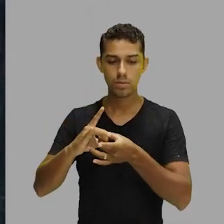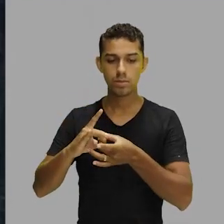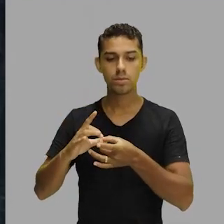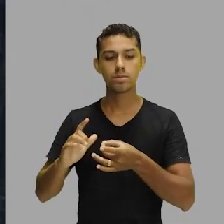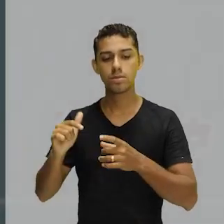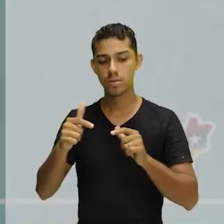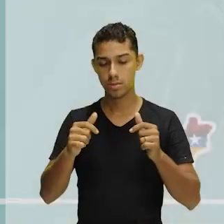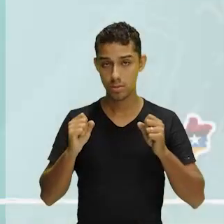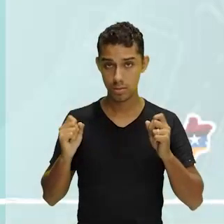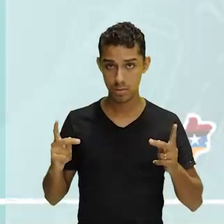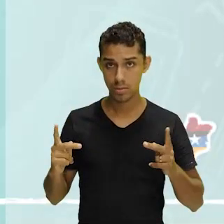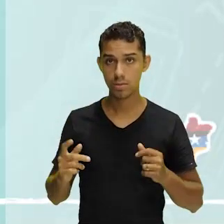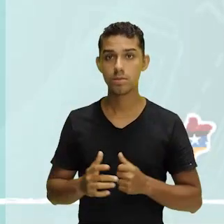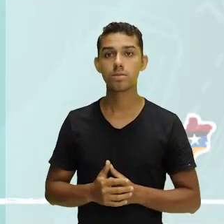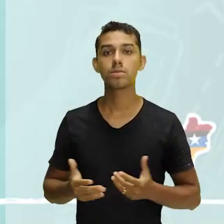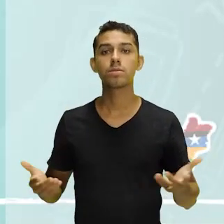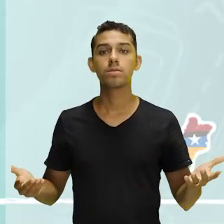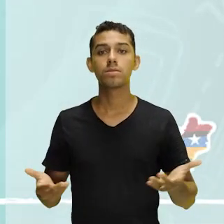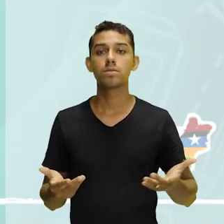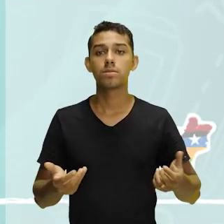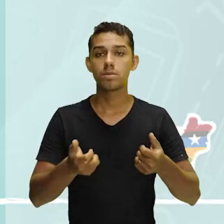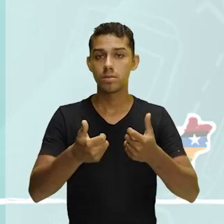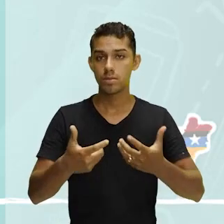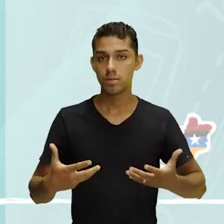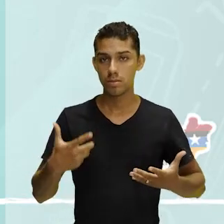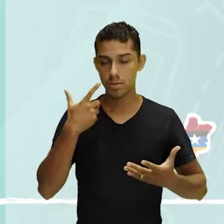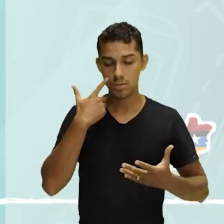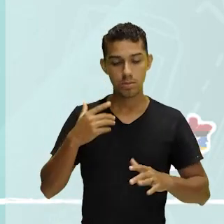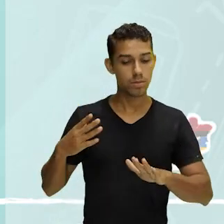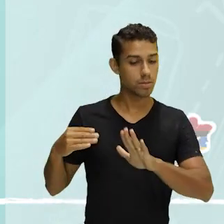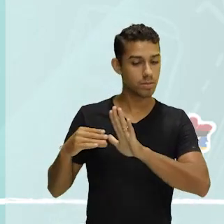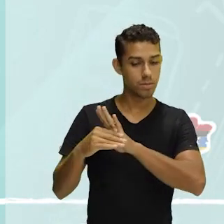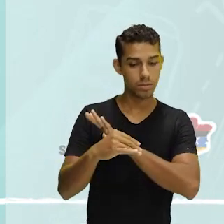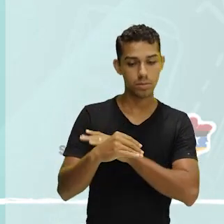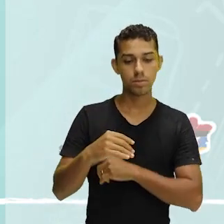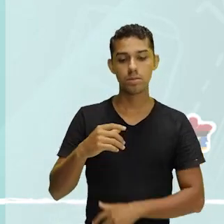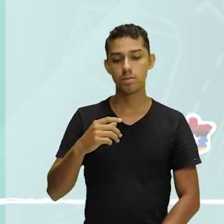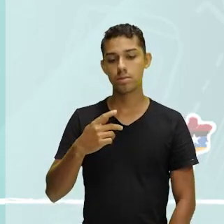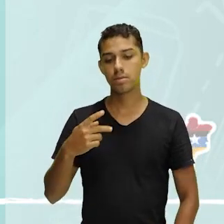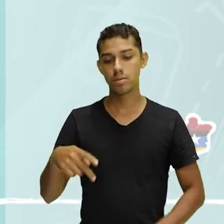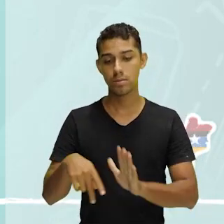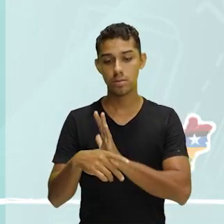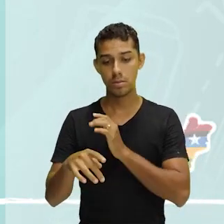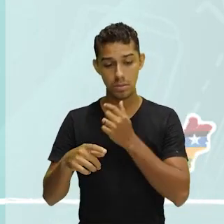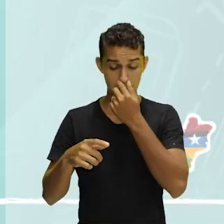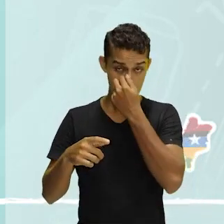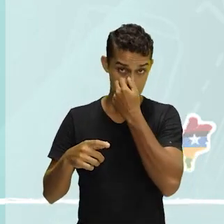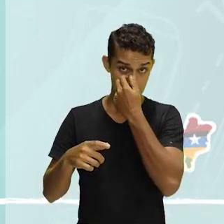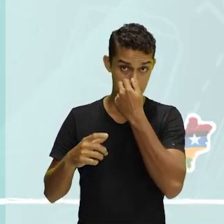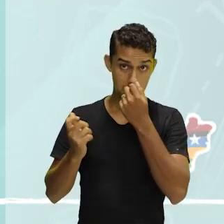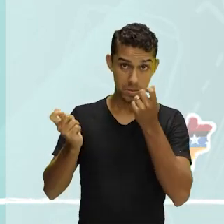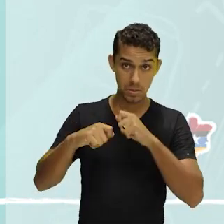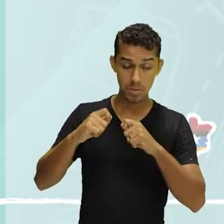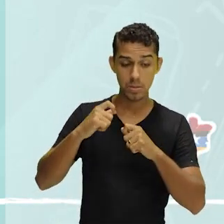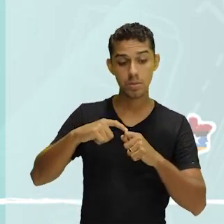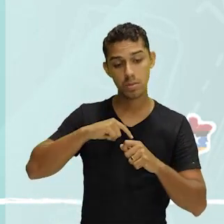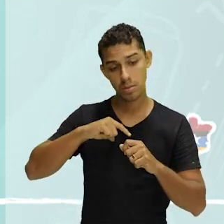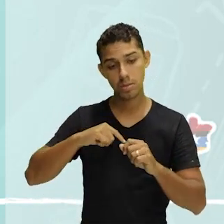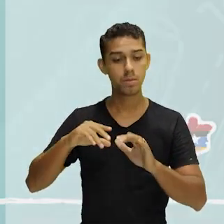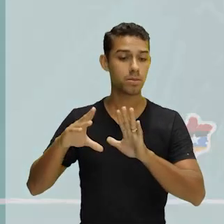ok? Agora falando das bactérias, propriamente dito. As bactérias elas podem